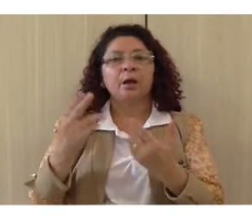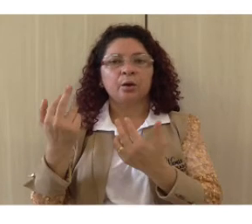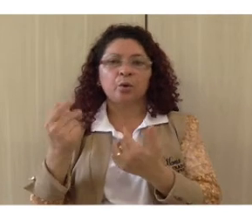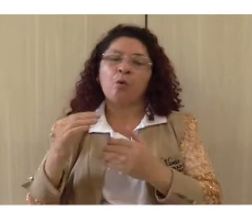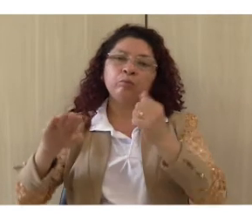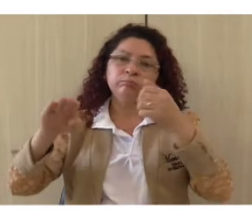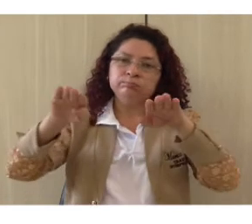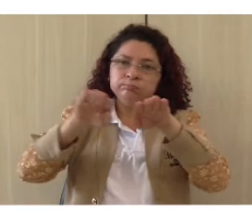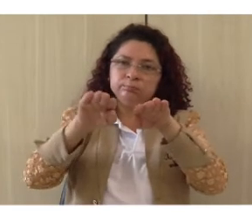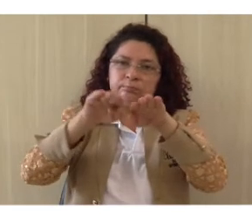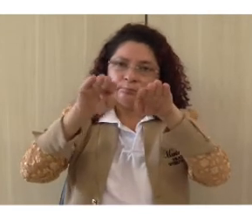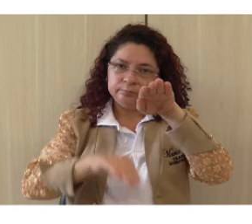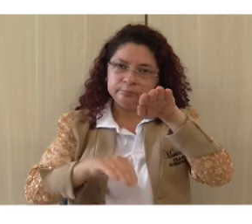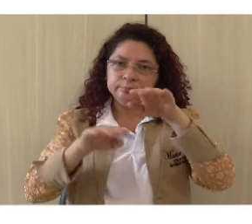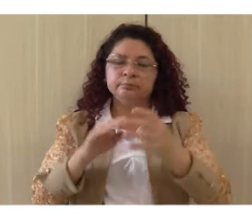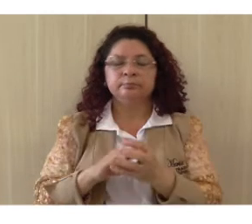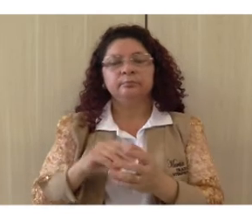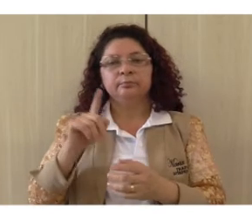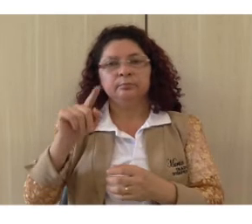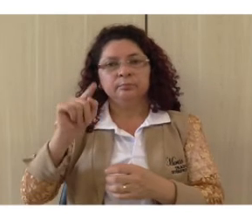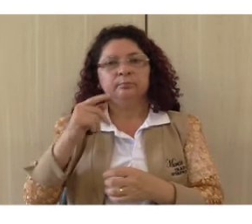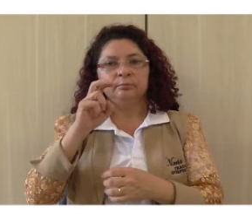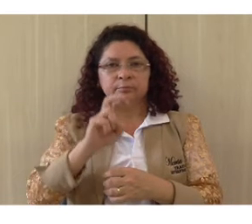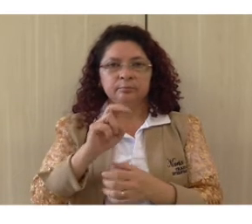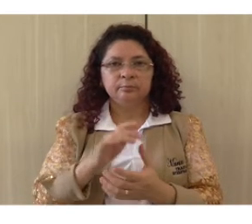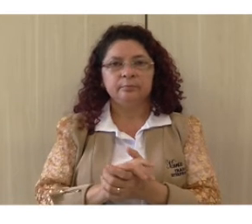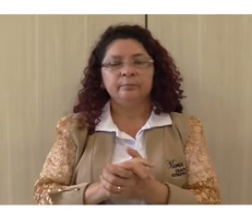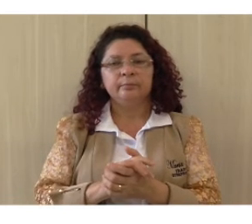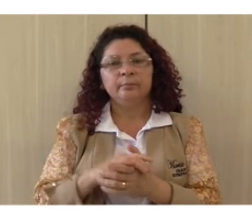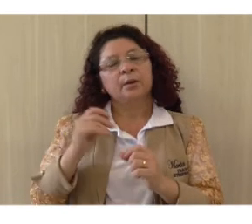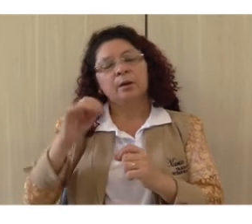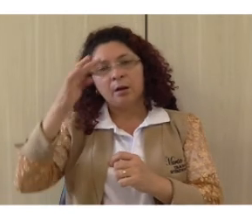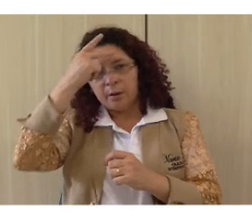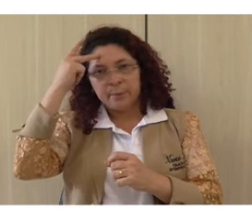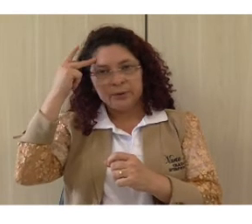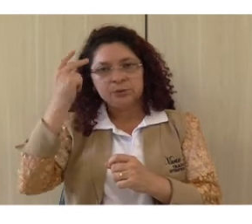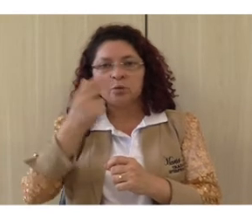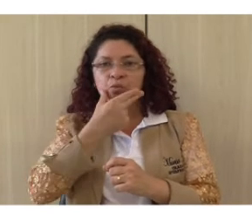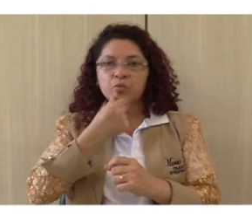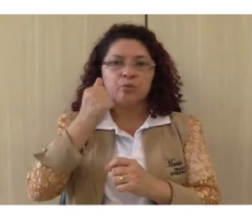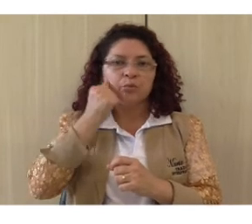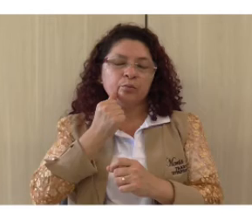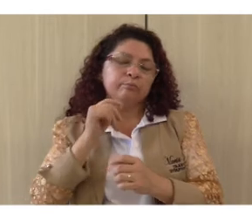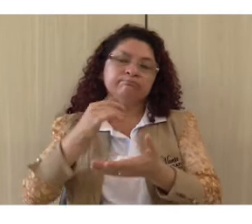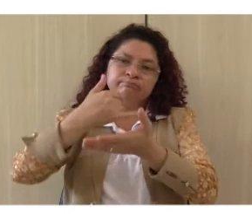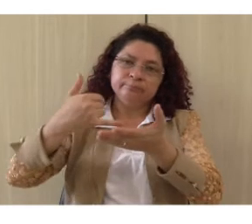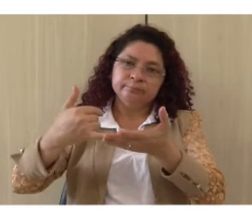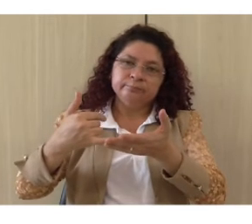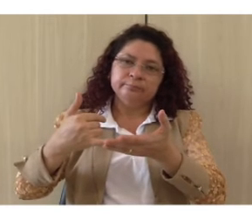ou inferior a um salário mínimo e meio per capita, o candidato deverá, ao